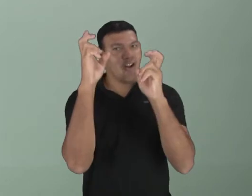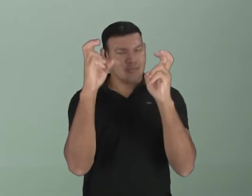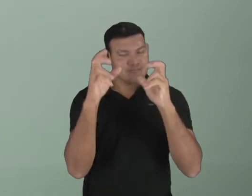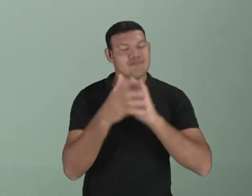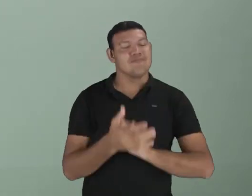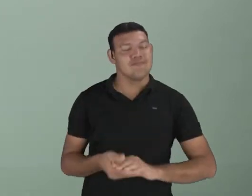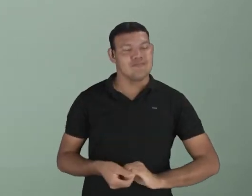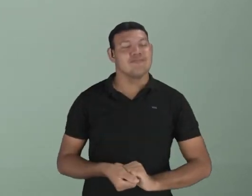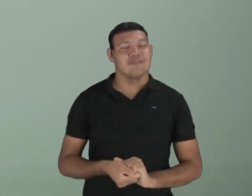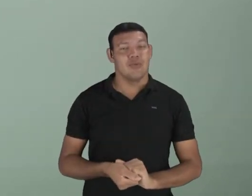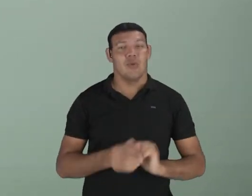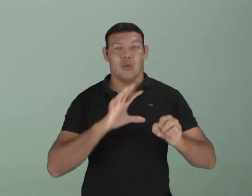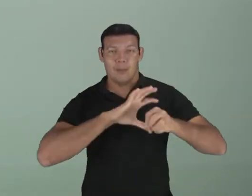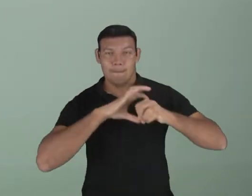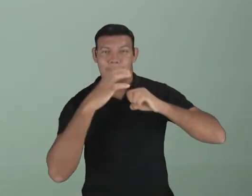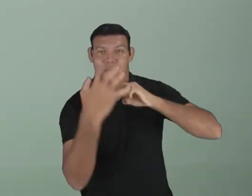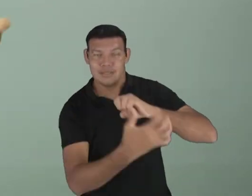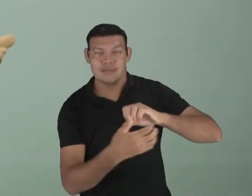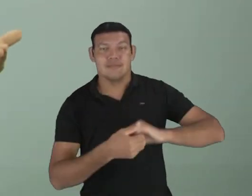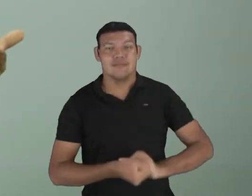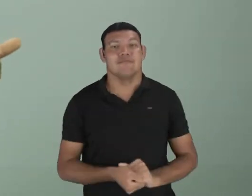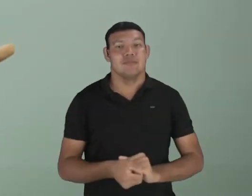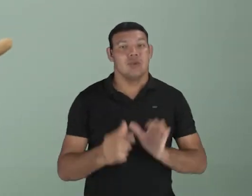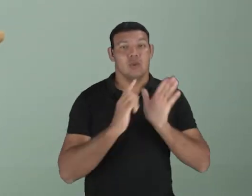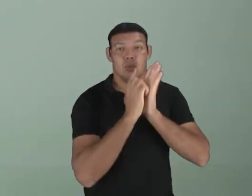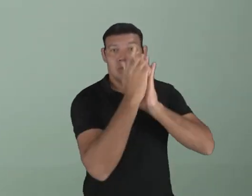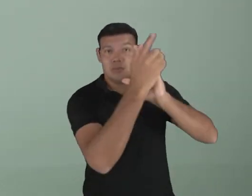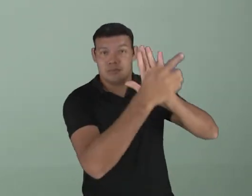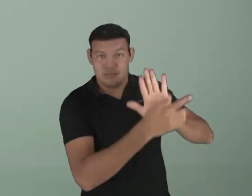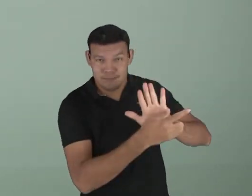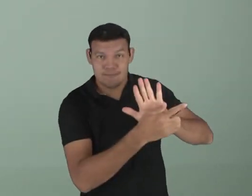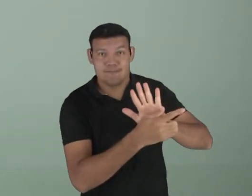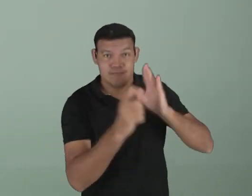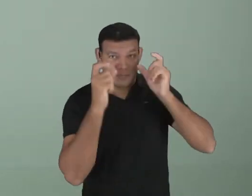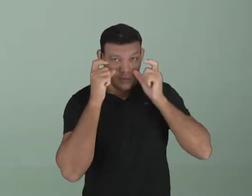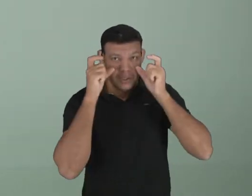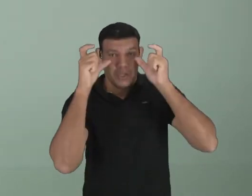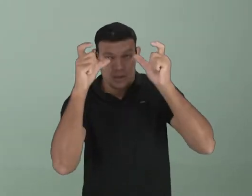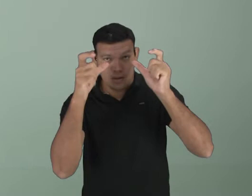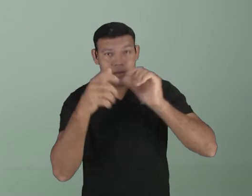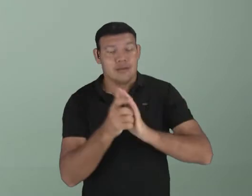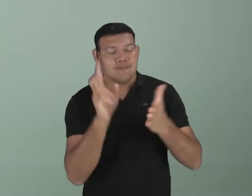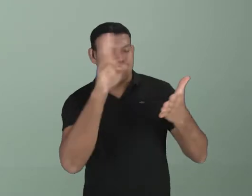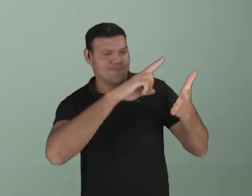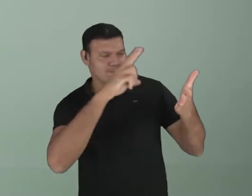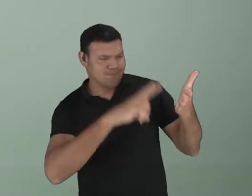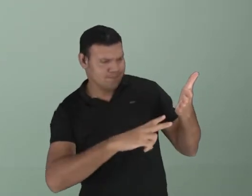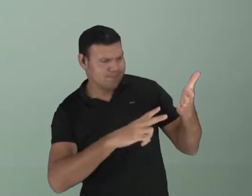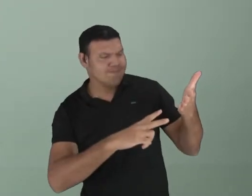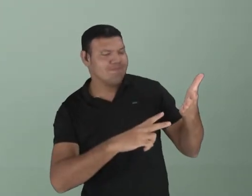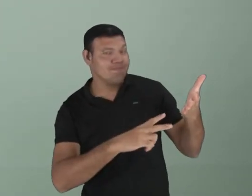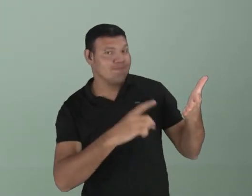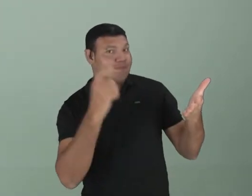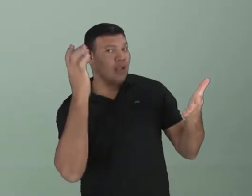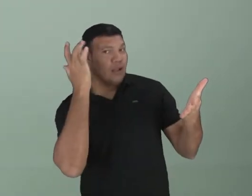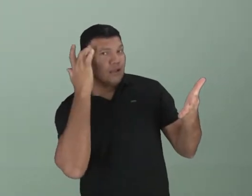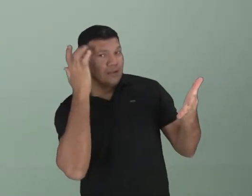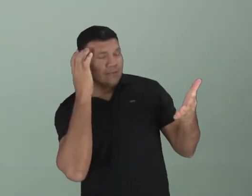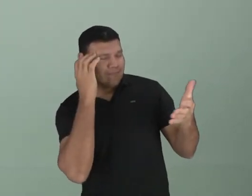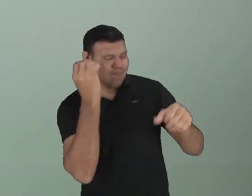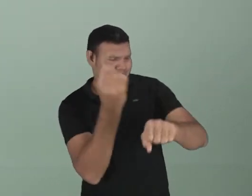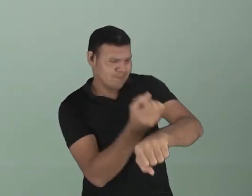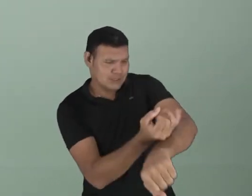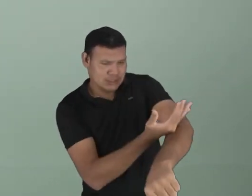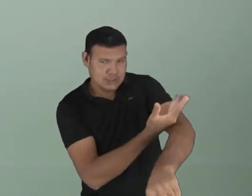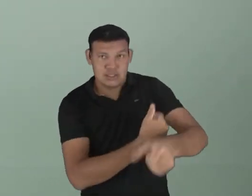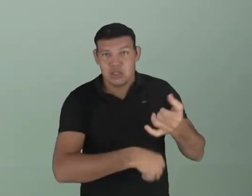também, coronavírus. Esse gênero faz com que o leitor possa ler e, a partir de suas